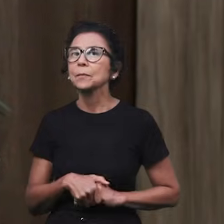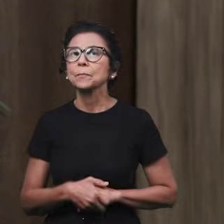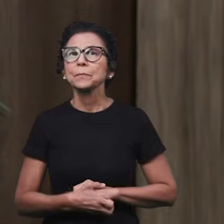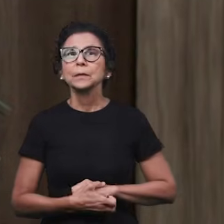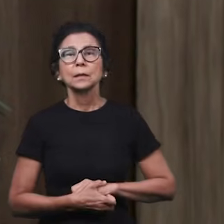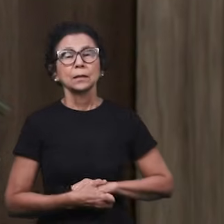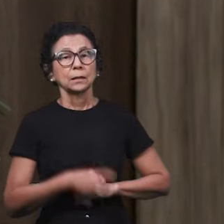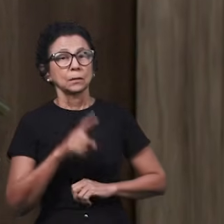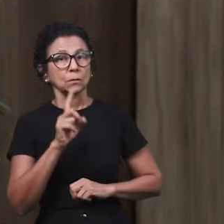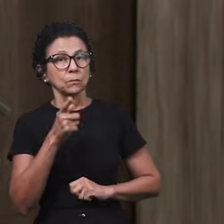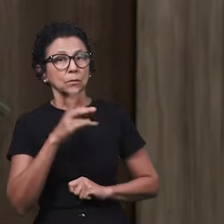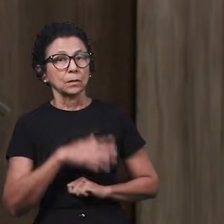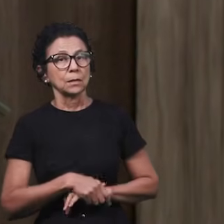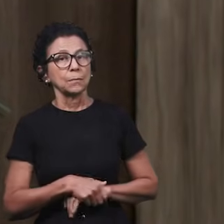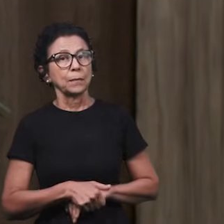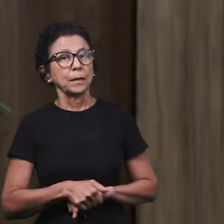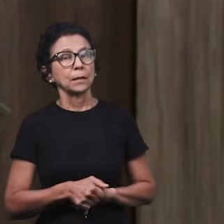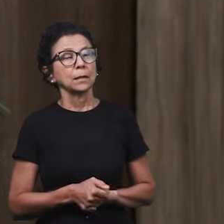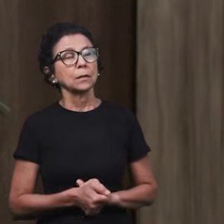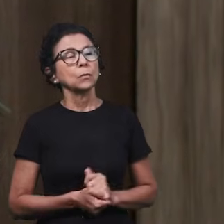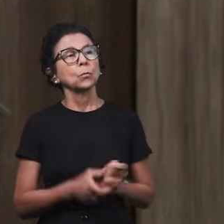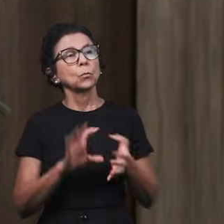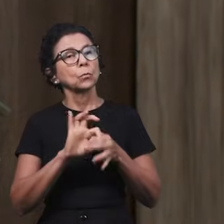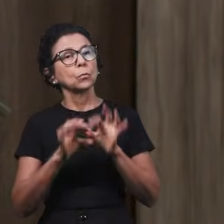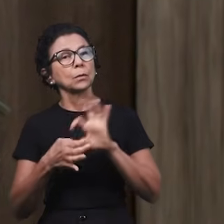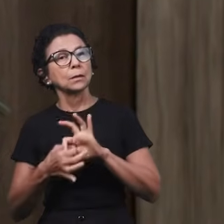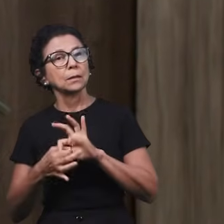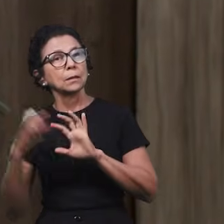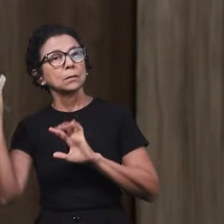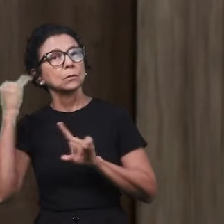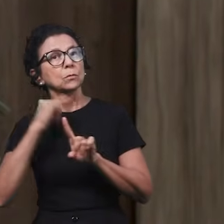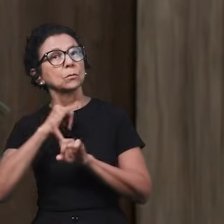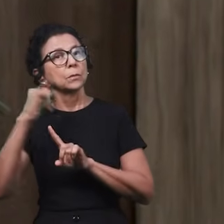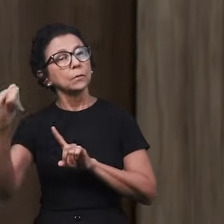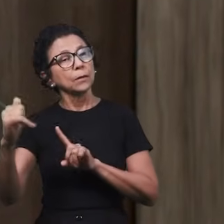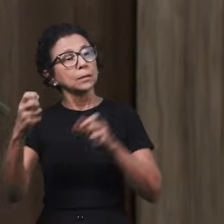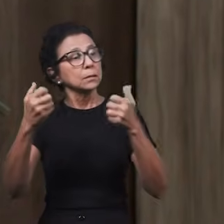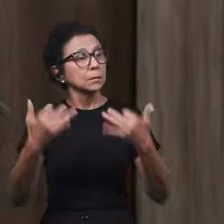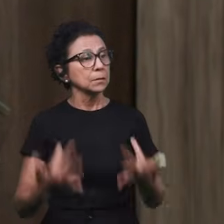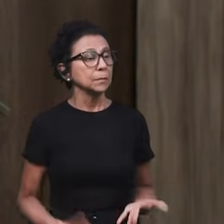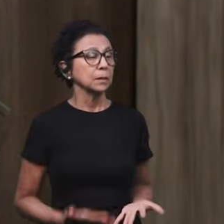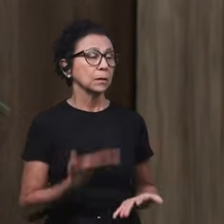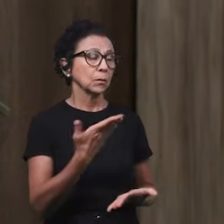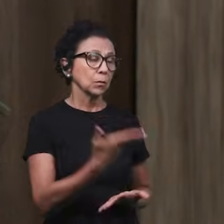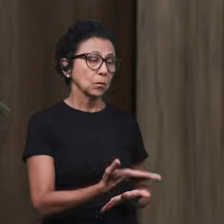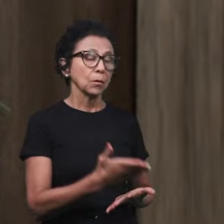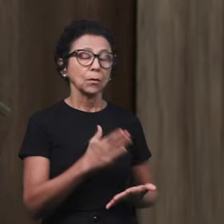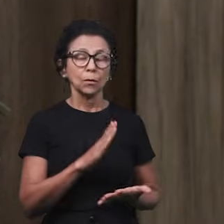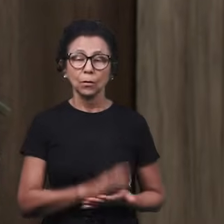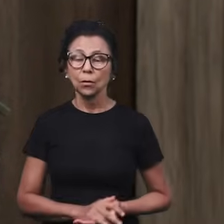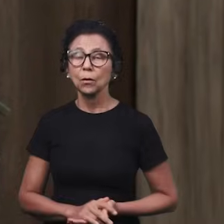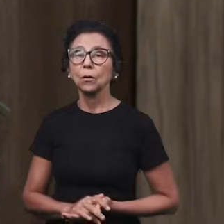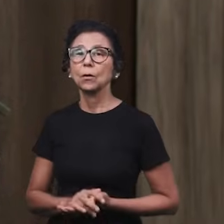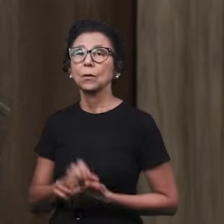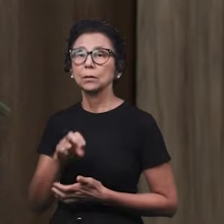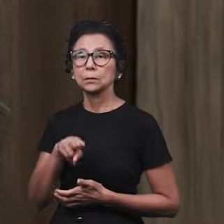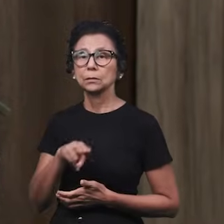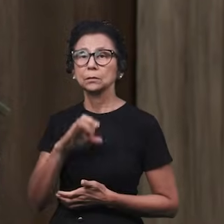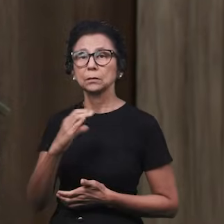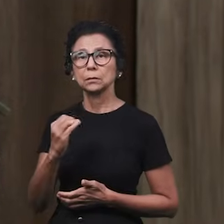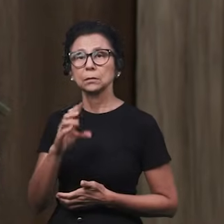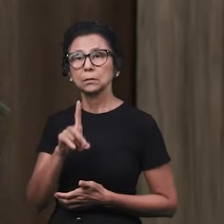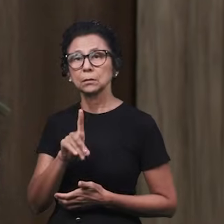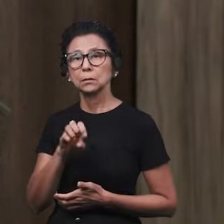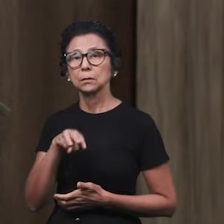profético, guarda o teor profético que ele está trazendo e explica para ele o que é Nicodemos. Nicodemos é assim, um homem chegou para Jesus, perguntou como é que ele faz para ser salvo,